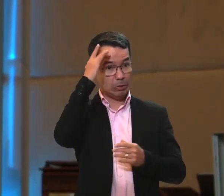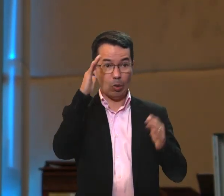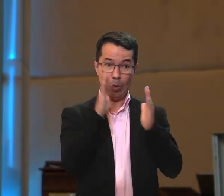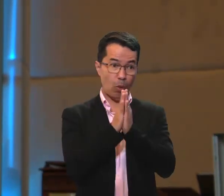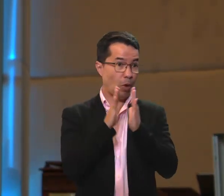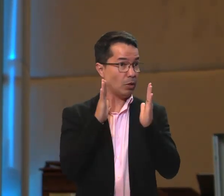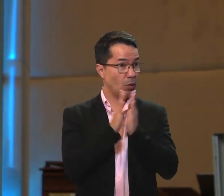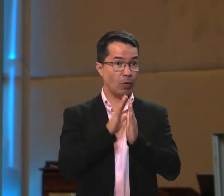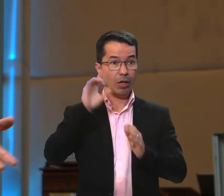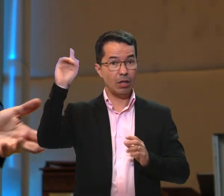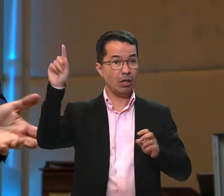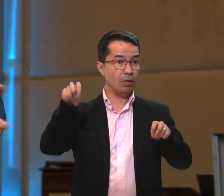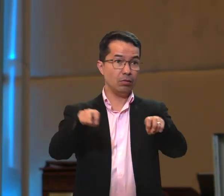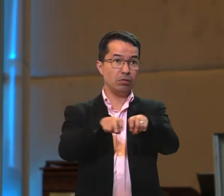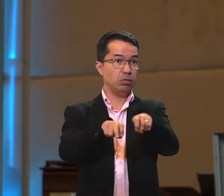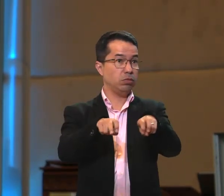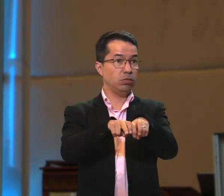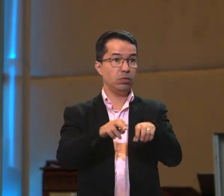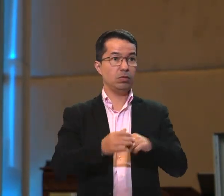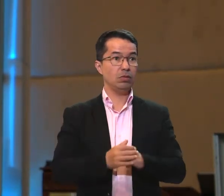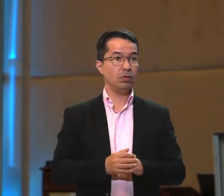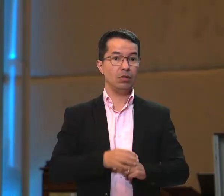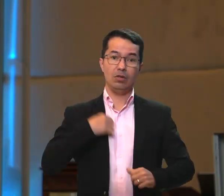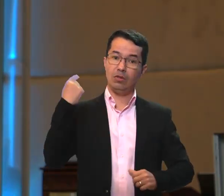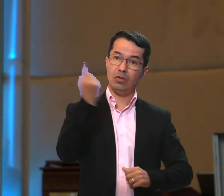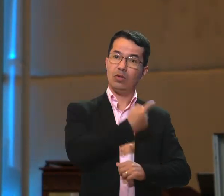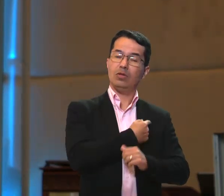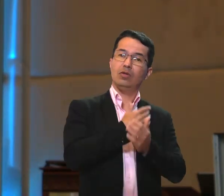ginásio. E nós começamos a orar,